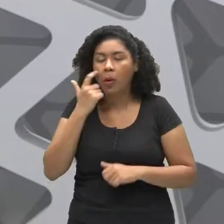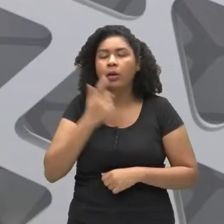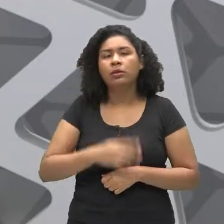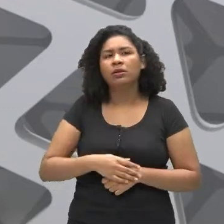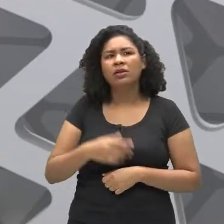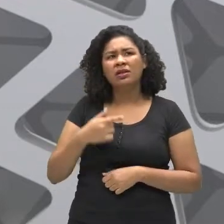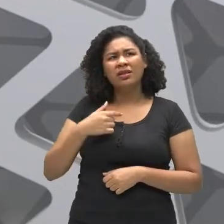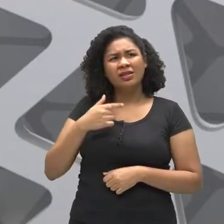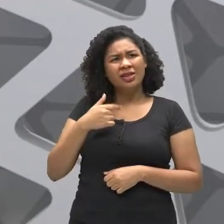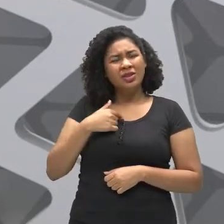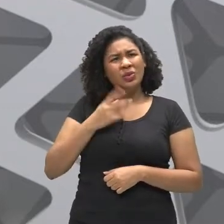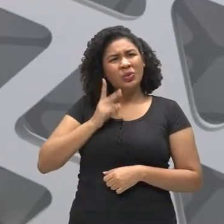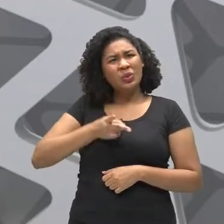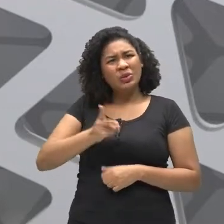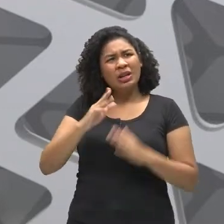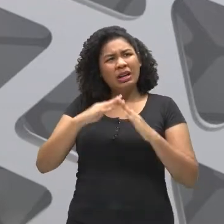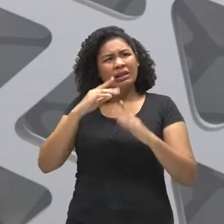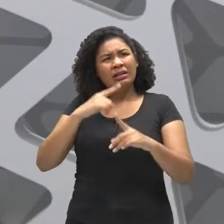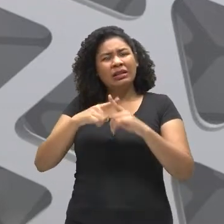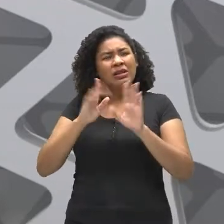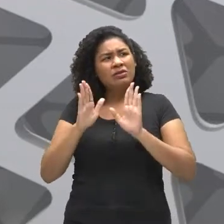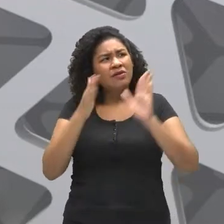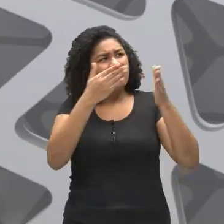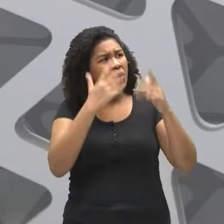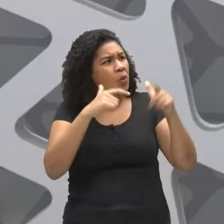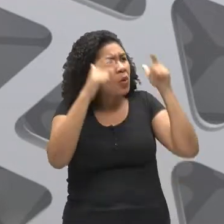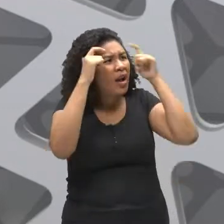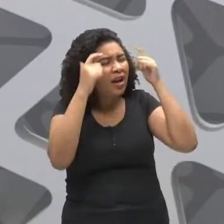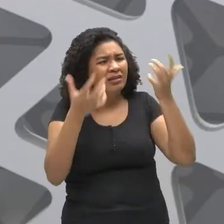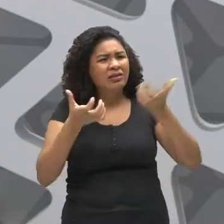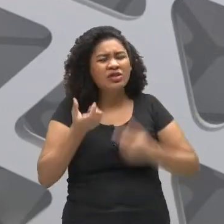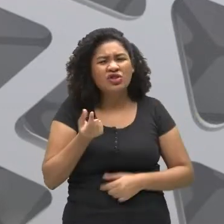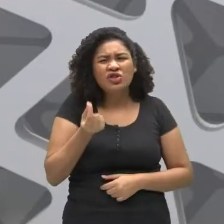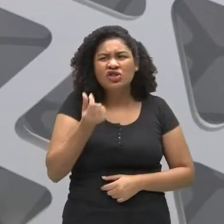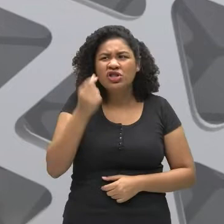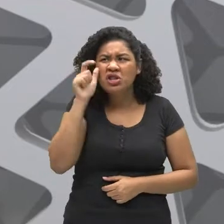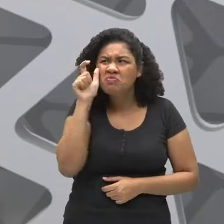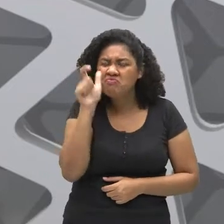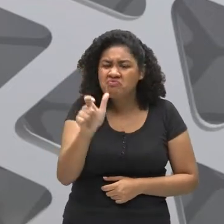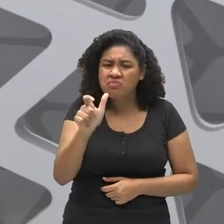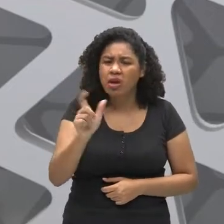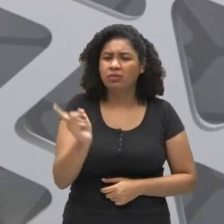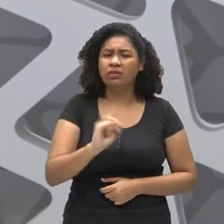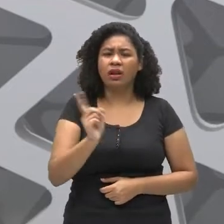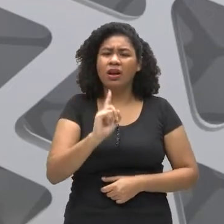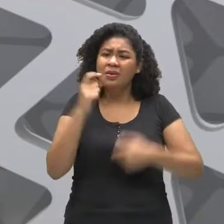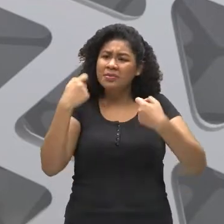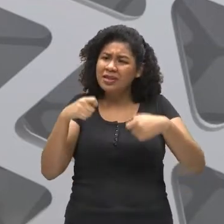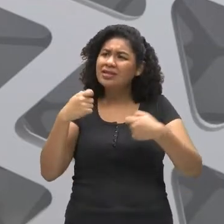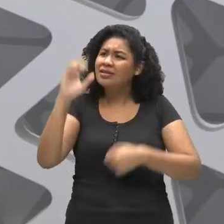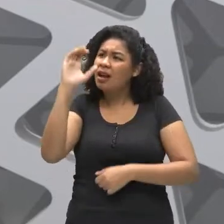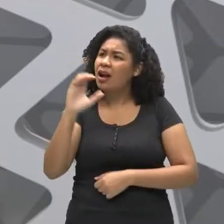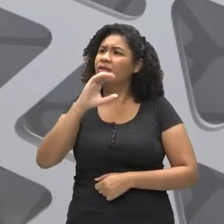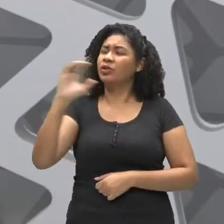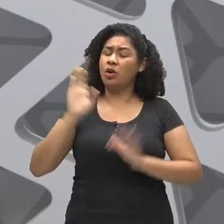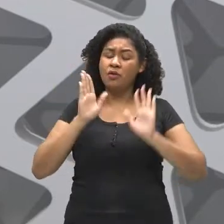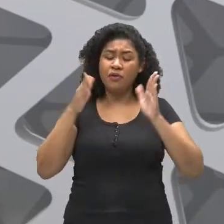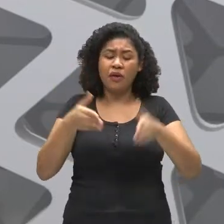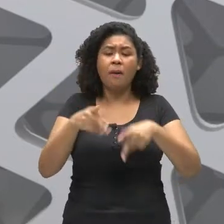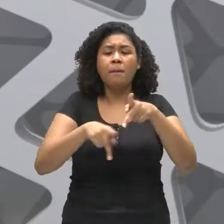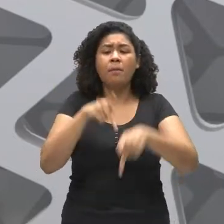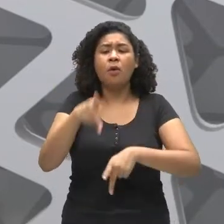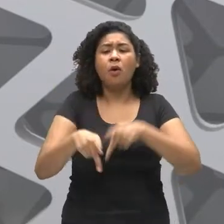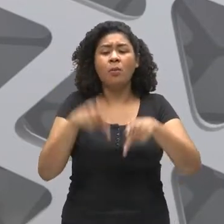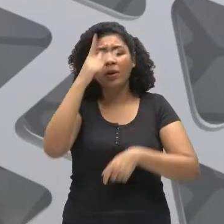rei, para enriquecer. Eu tenho que voltar essa igreja católica para o povo, para os